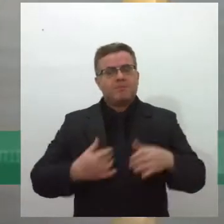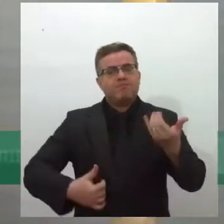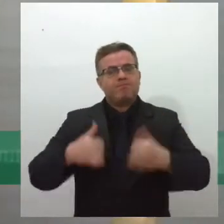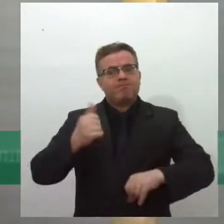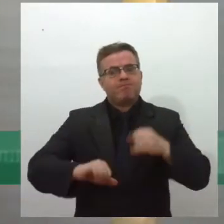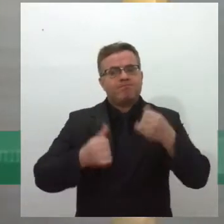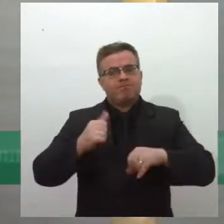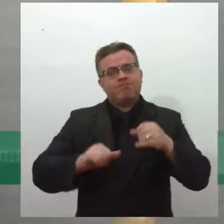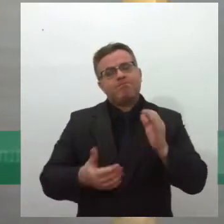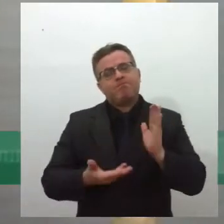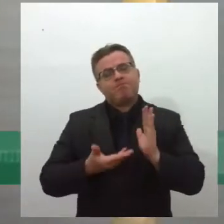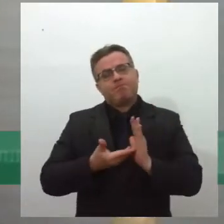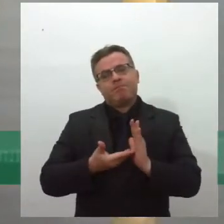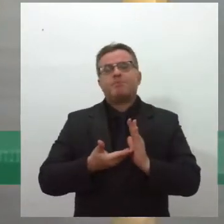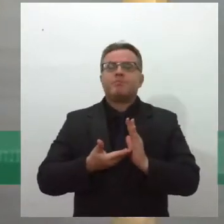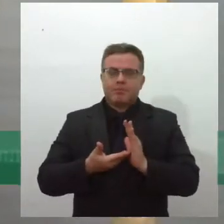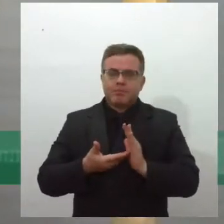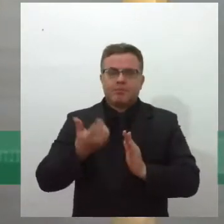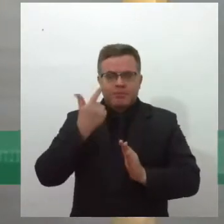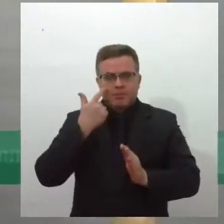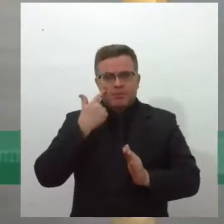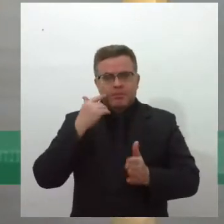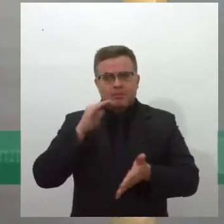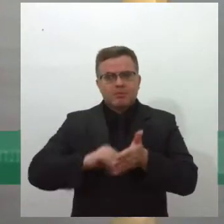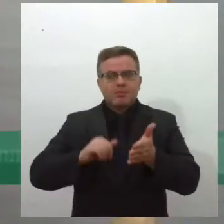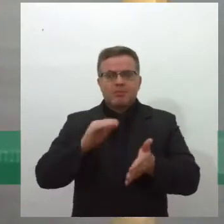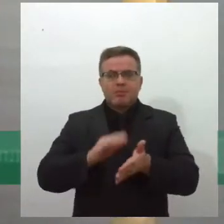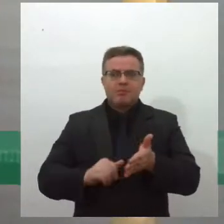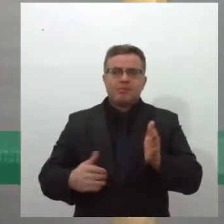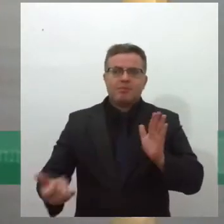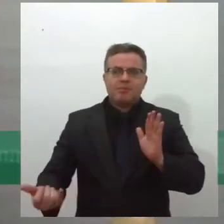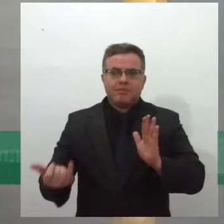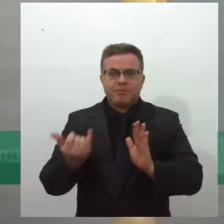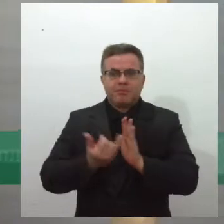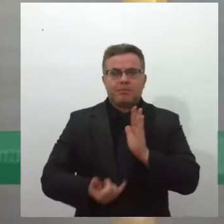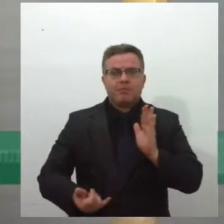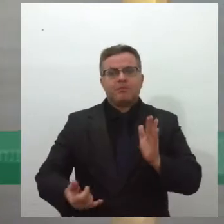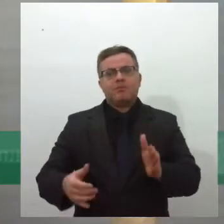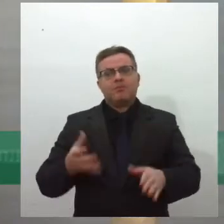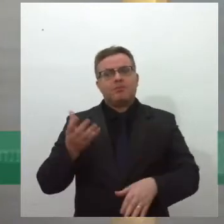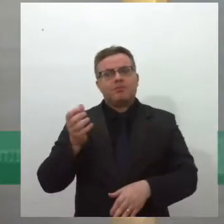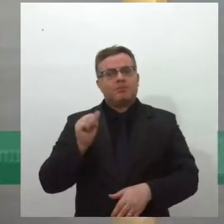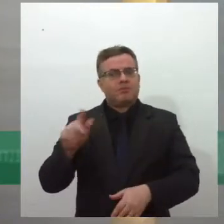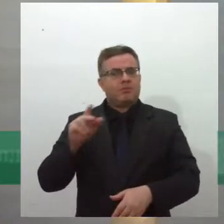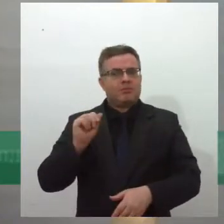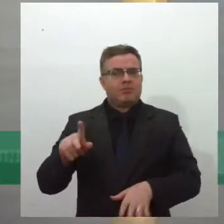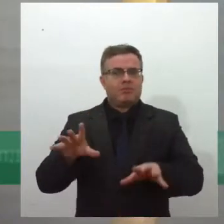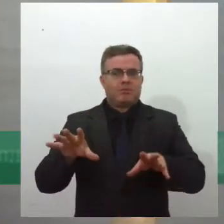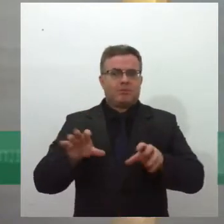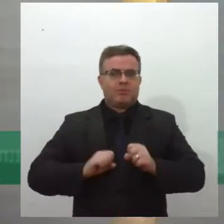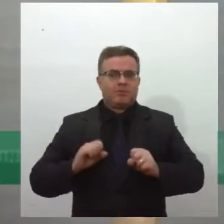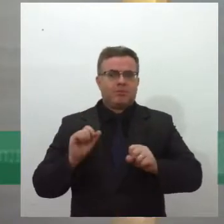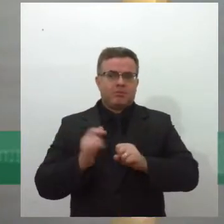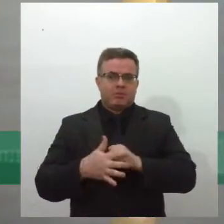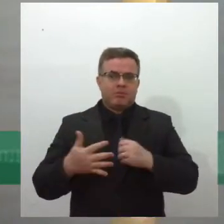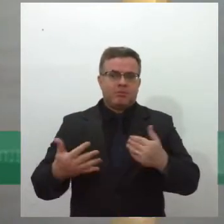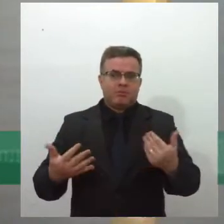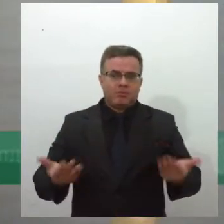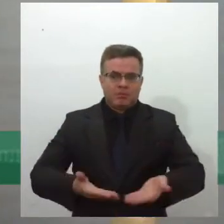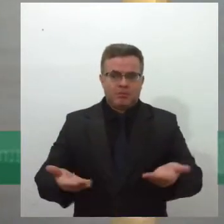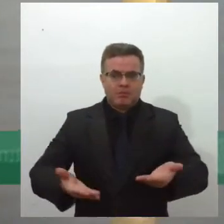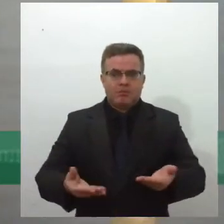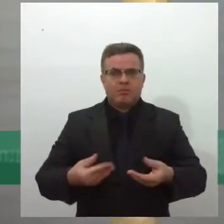Senado, propõe isenção de imposto sobre a renda para os aposentados que contraíram Covid-19 e